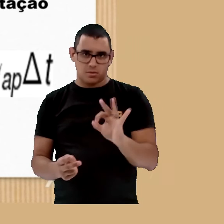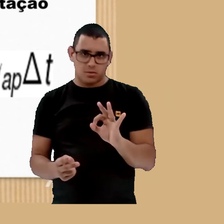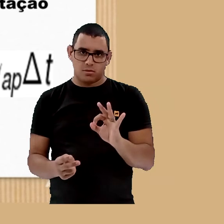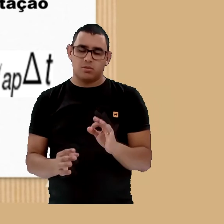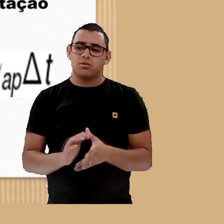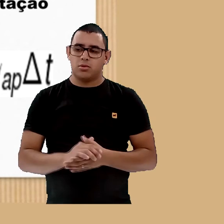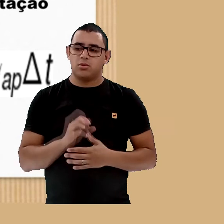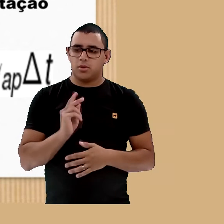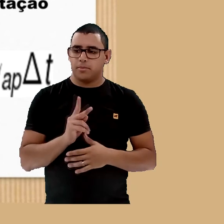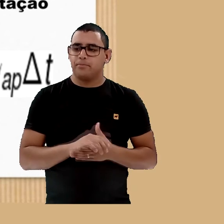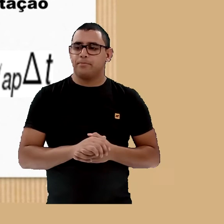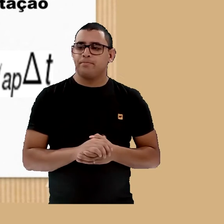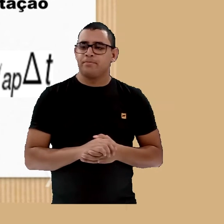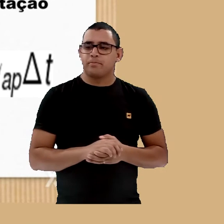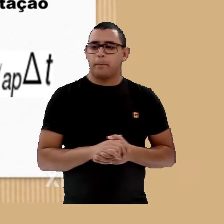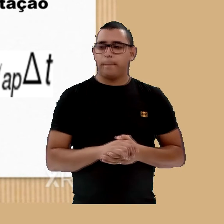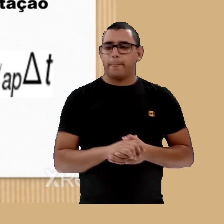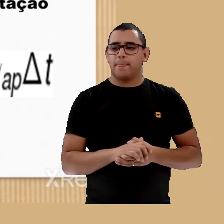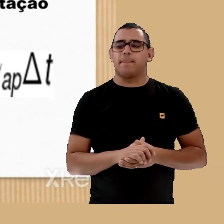a dilatação dos líquidos.